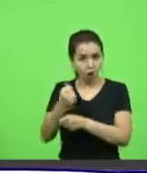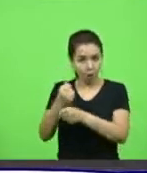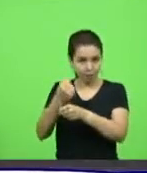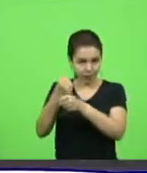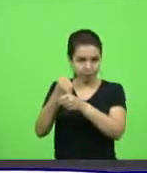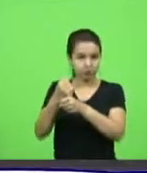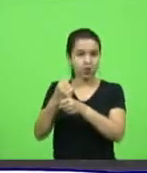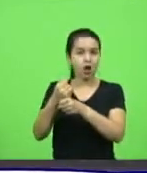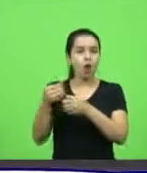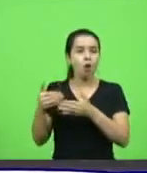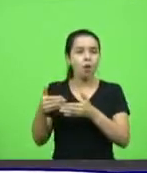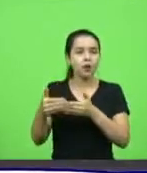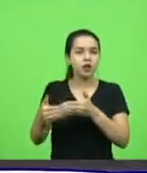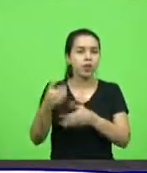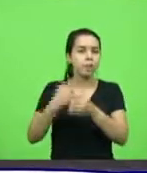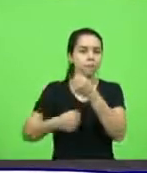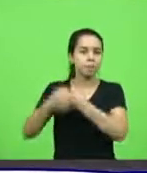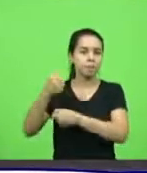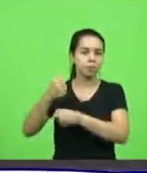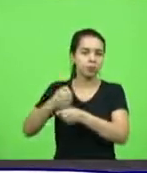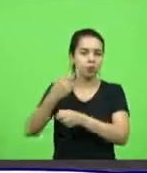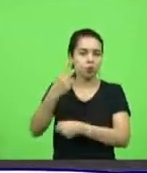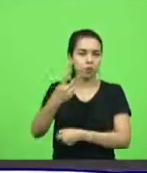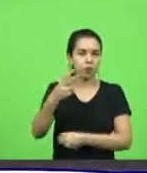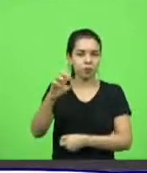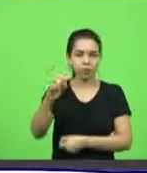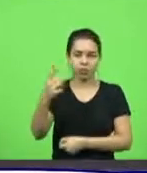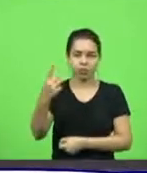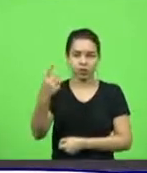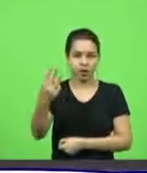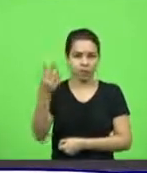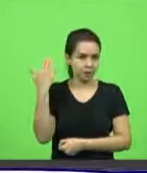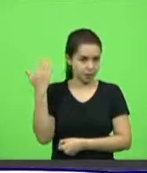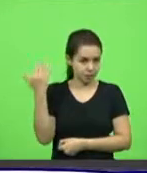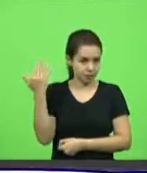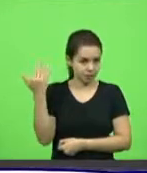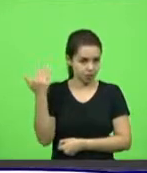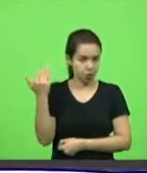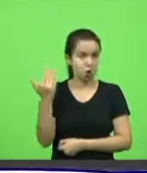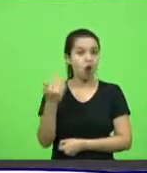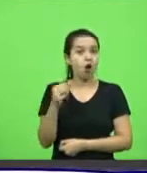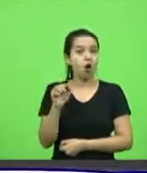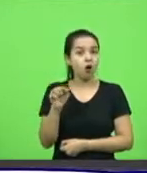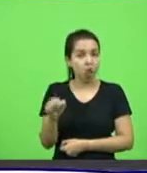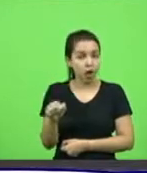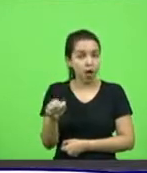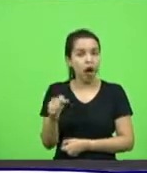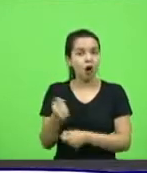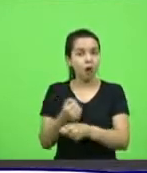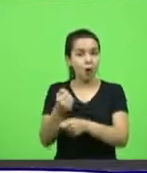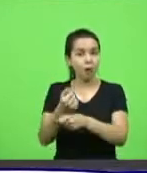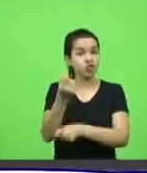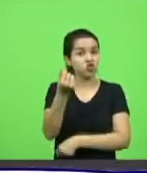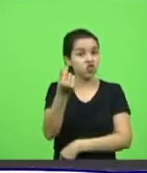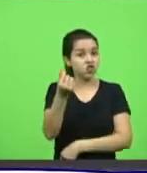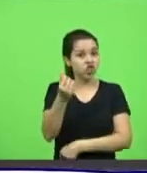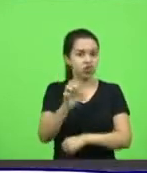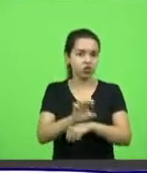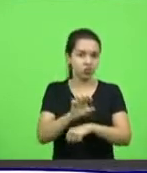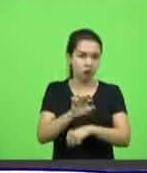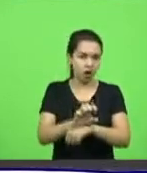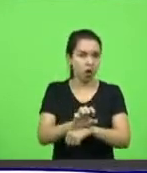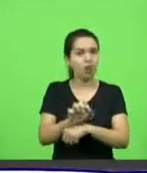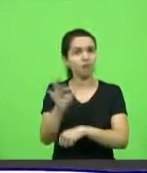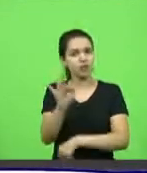Jaraguá do Sul com dinheiro estadual e com dinheiro e ela terminou entre